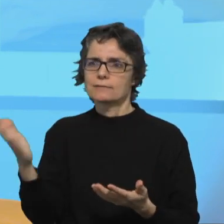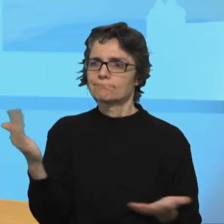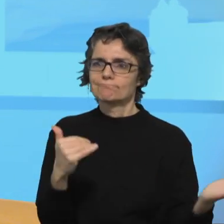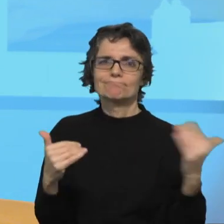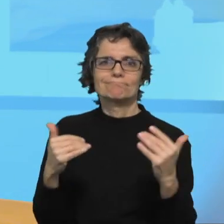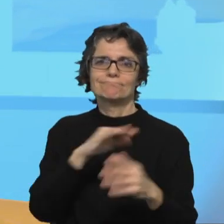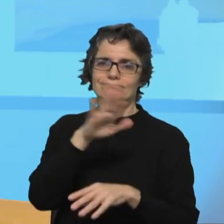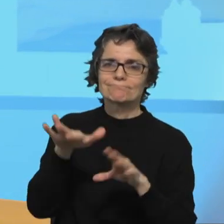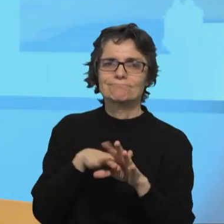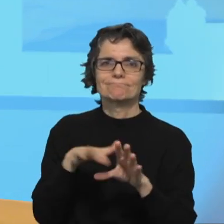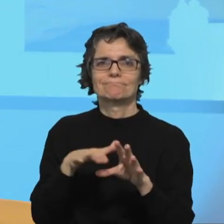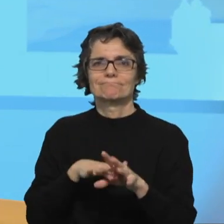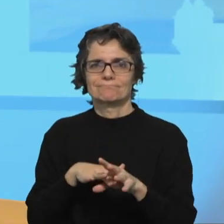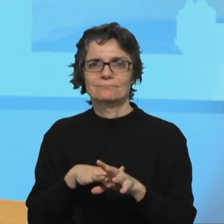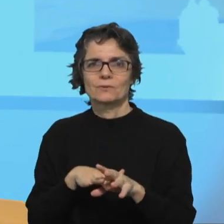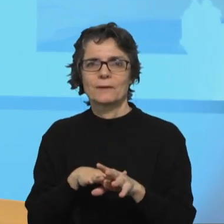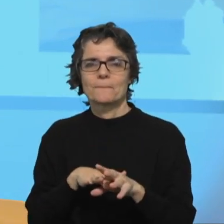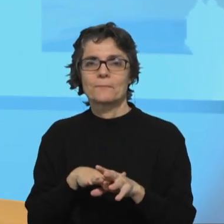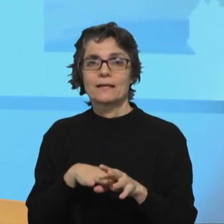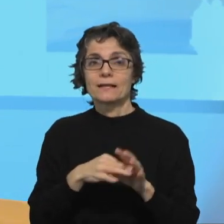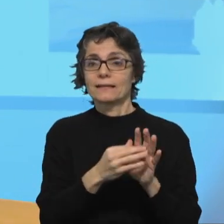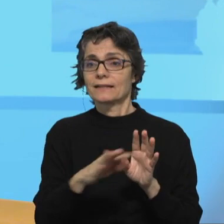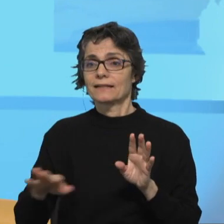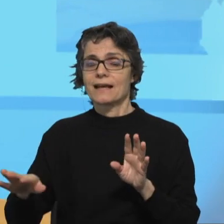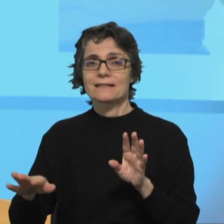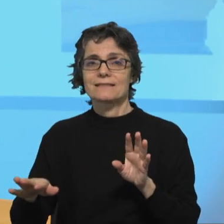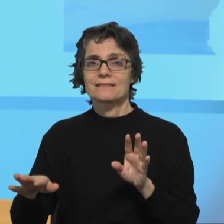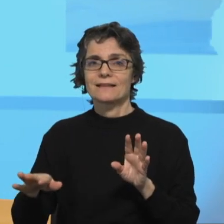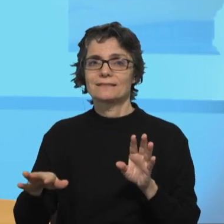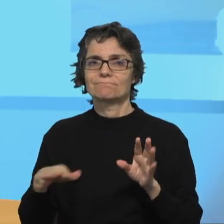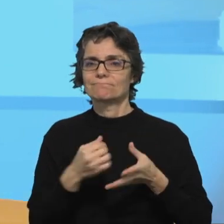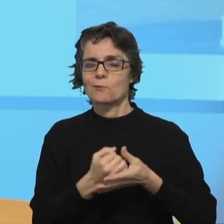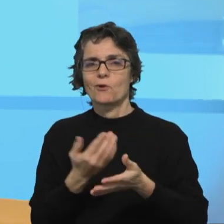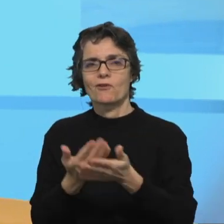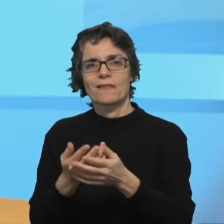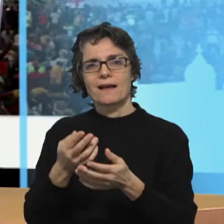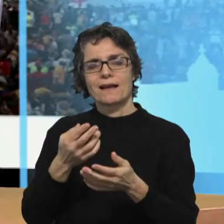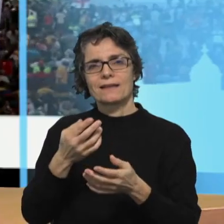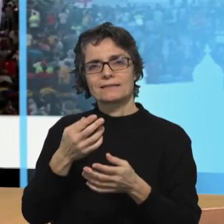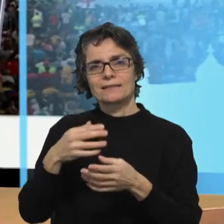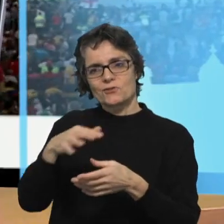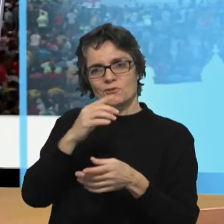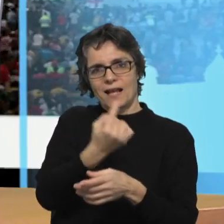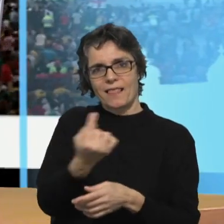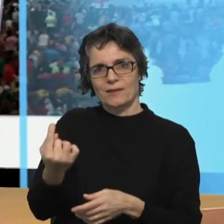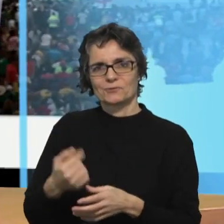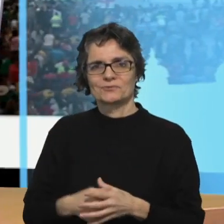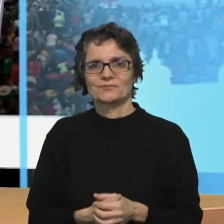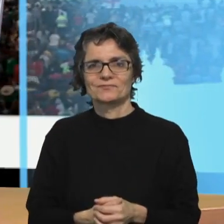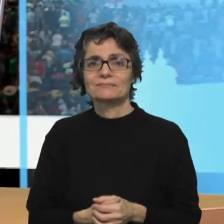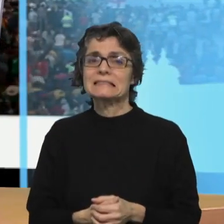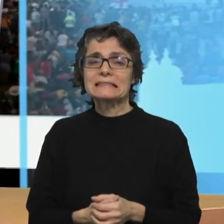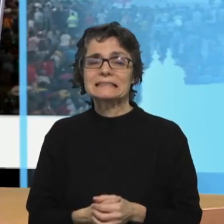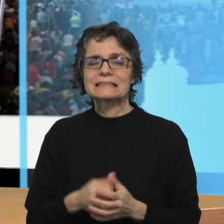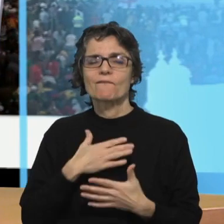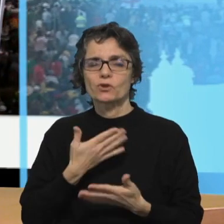que vai ao encontro das crianças nas suas diversas realidades. Sim, há aqui algumas intuições